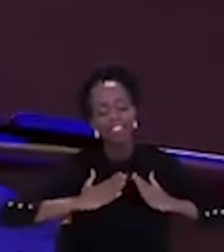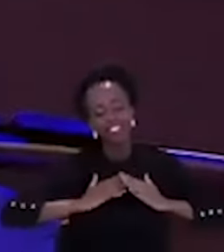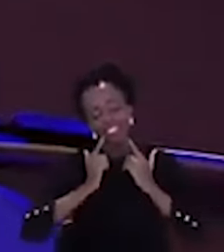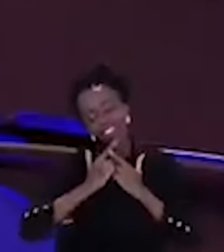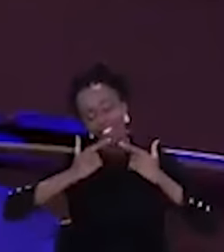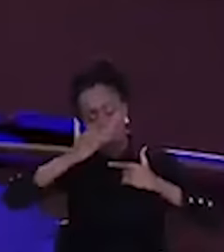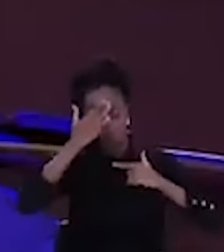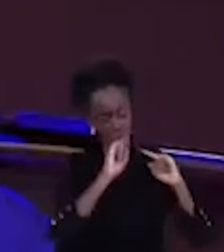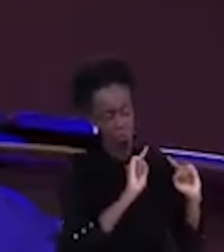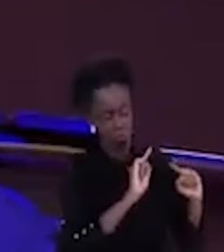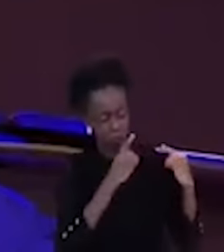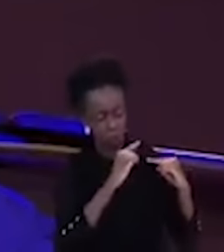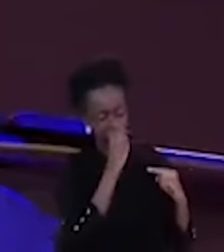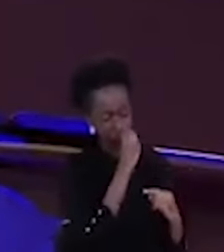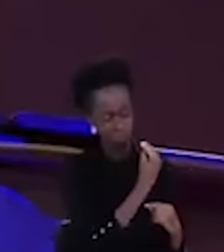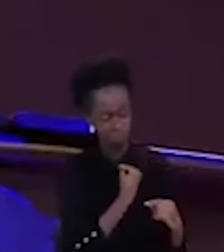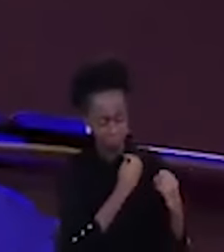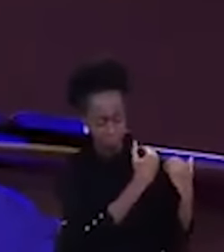perseguições, humilhações,